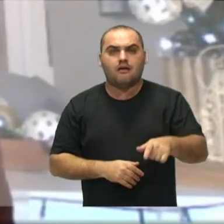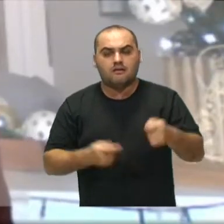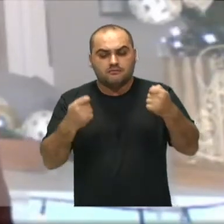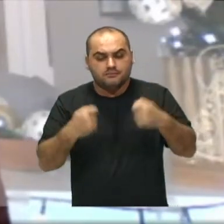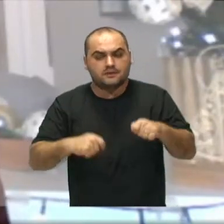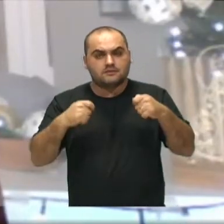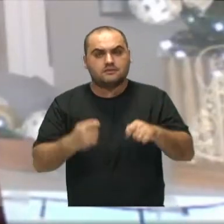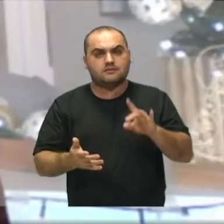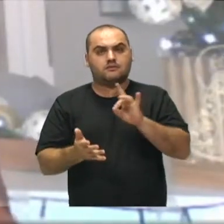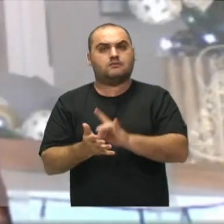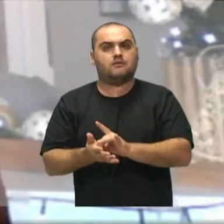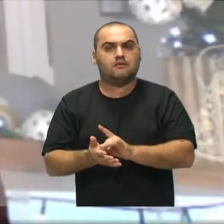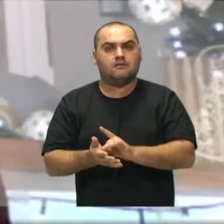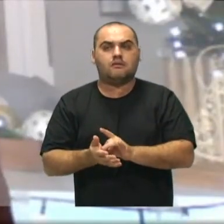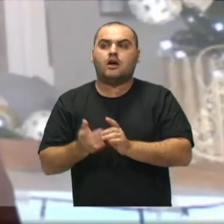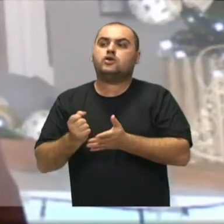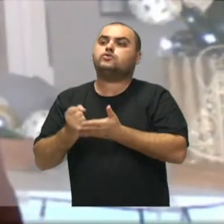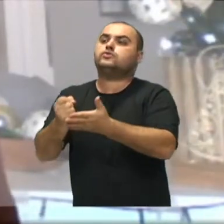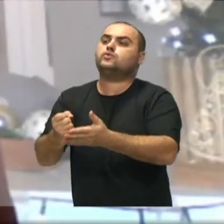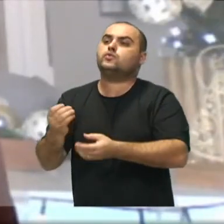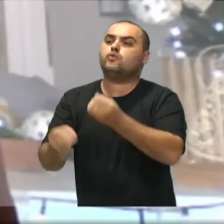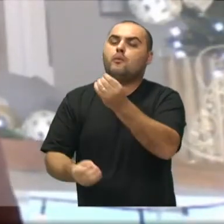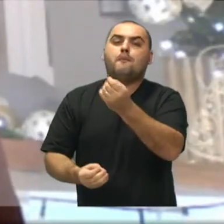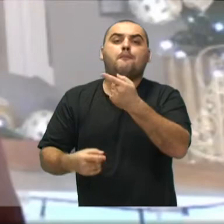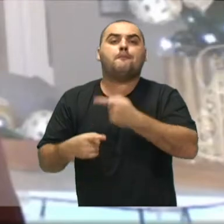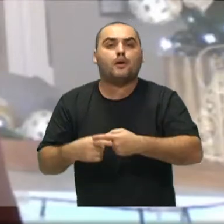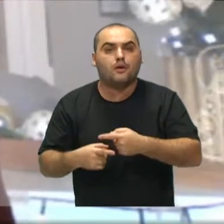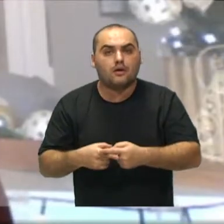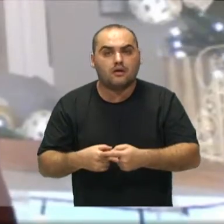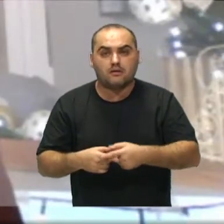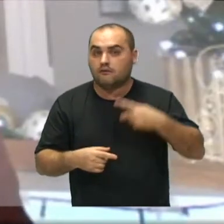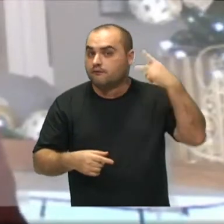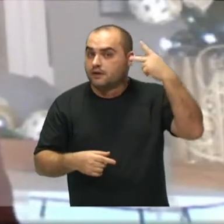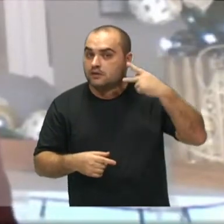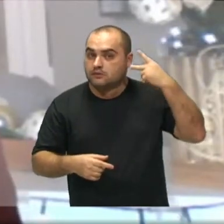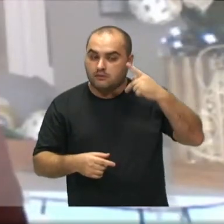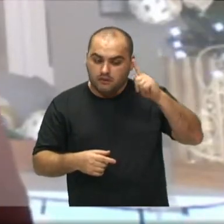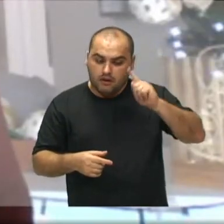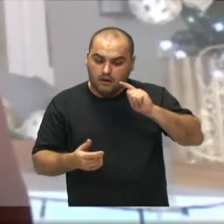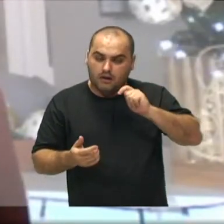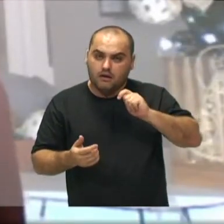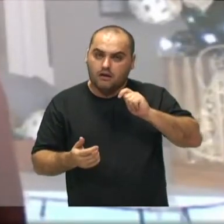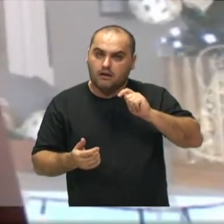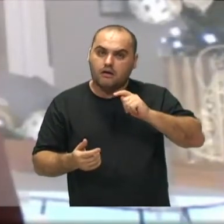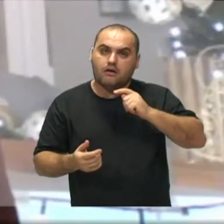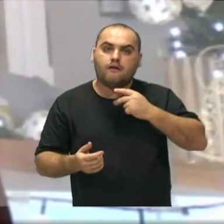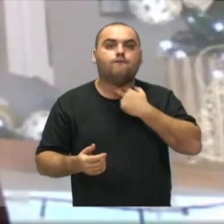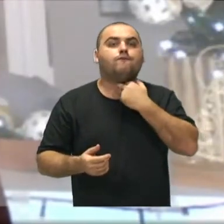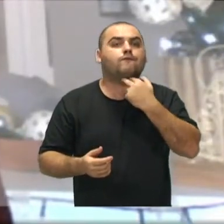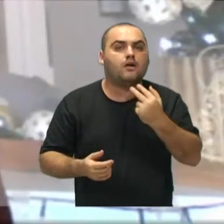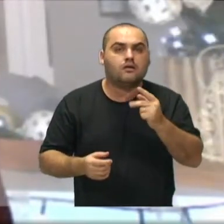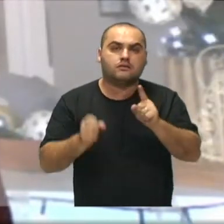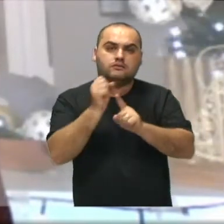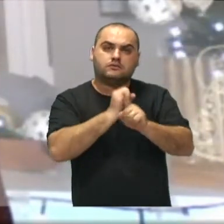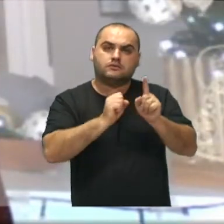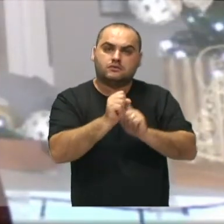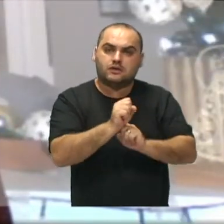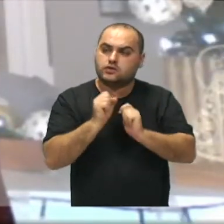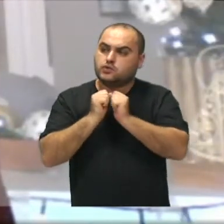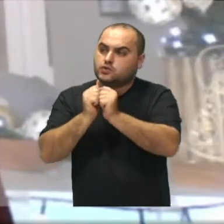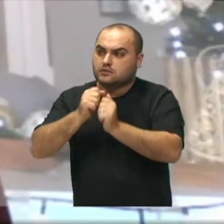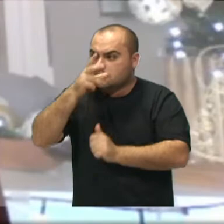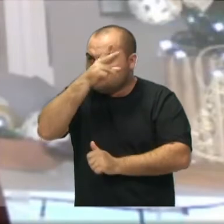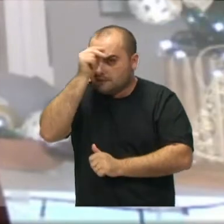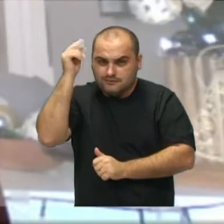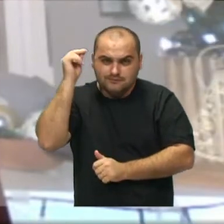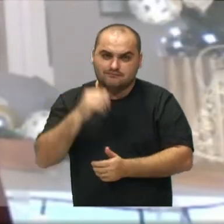e que de fato nós vamos poder ajudar. Por quê? Porque o vereador é interlocutor da sociedade com a prefeitura. Por exemplo, hoje a